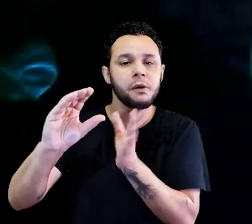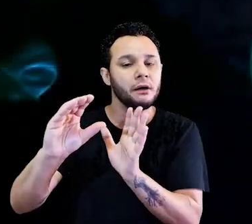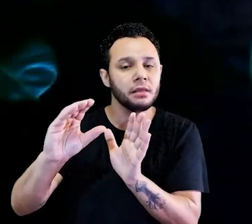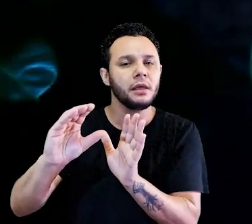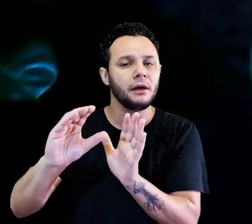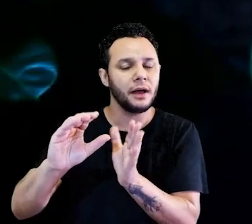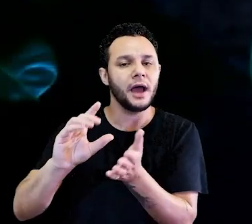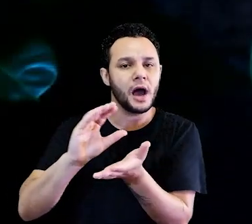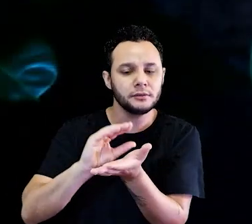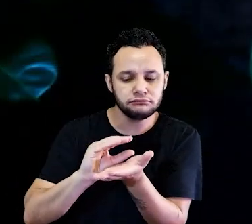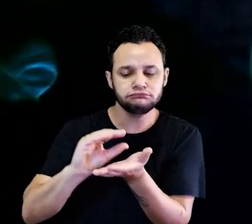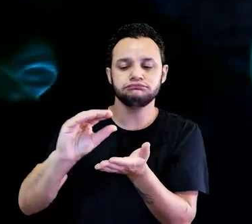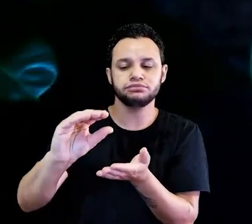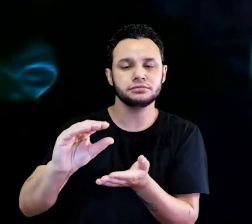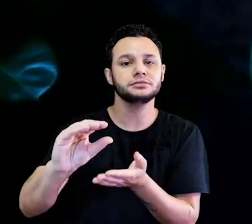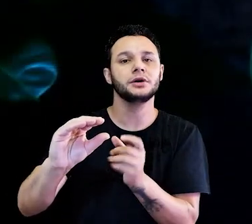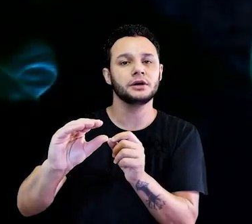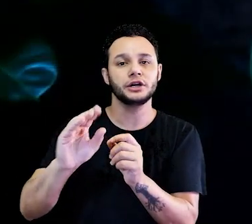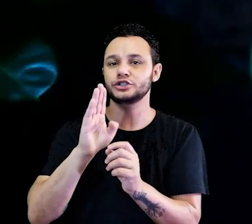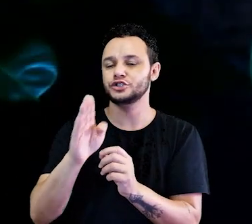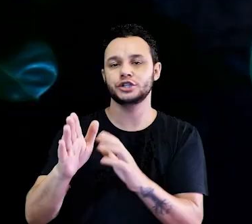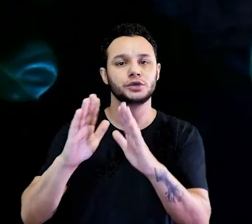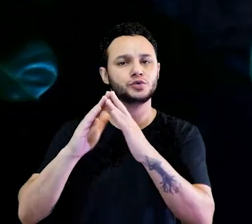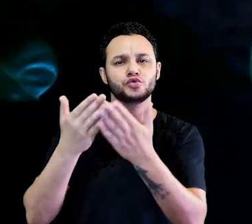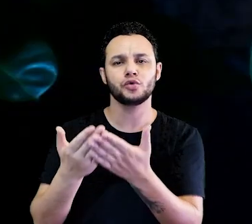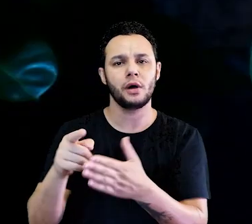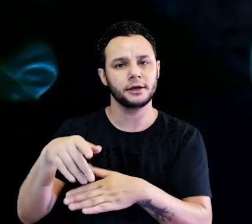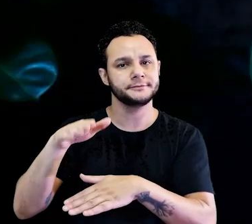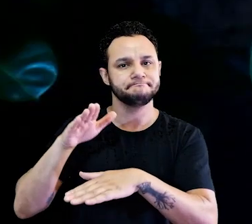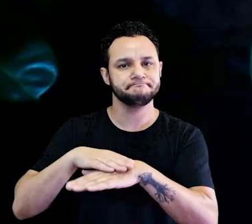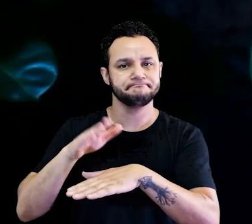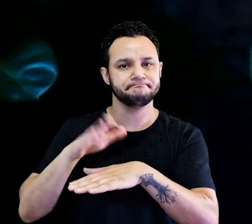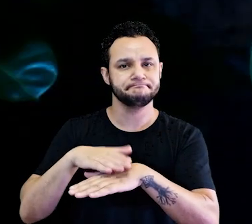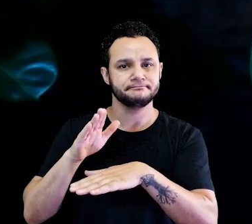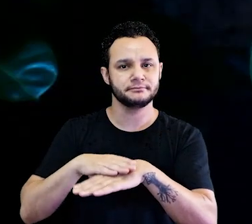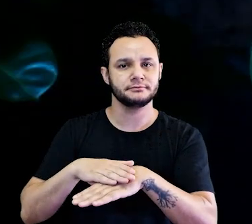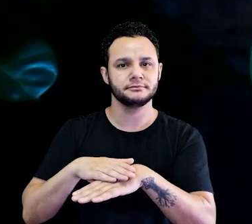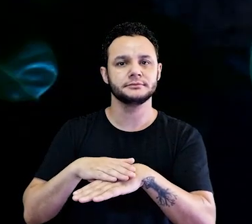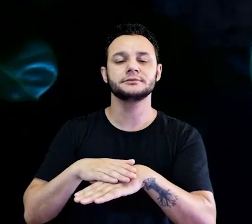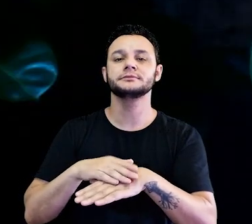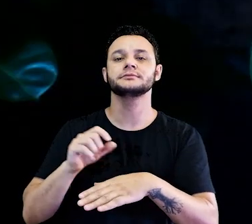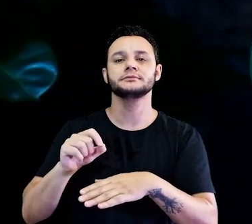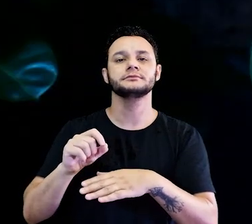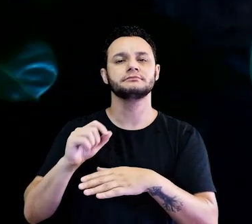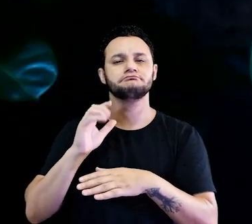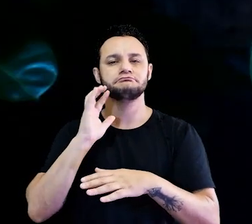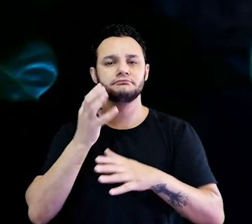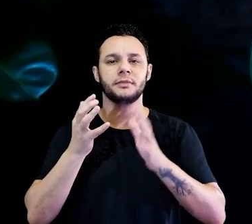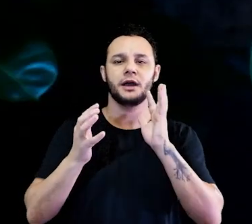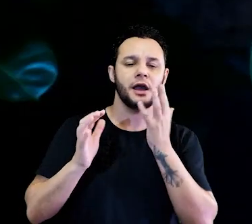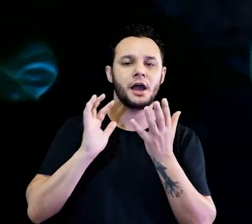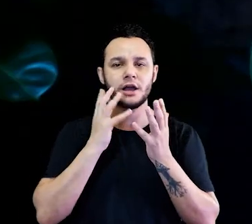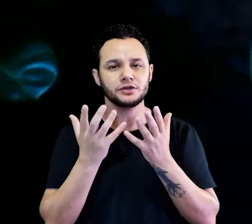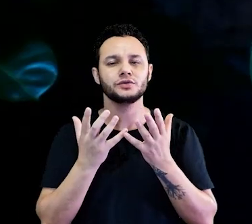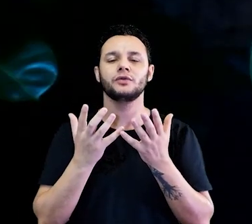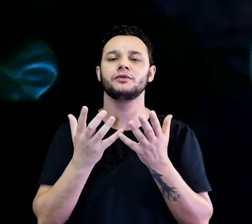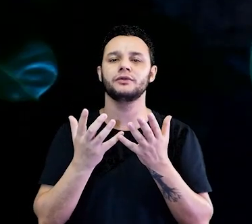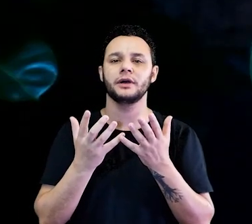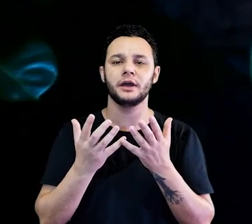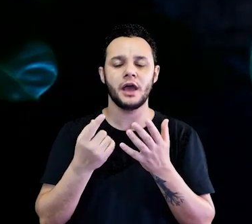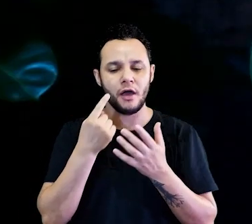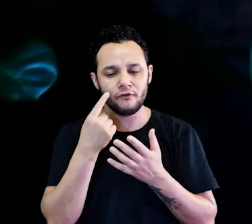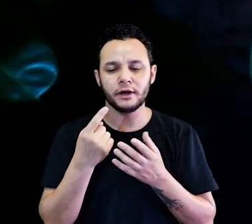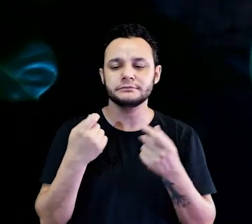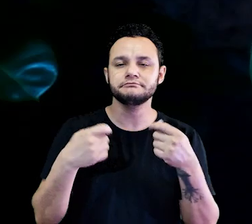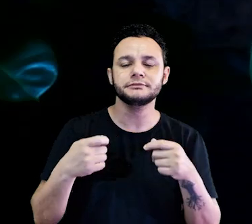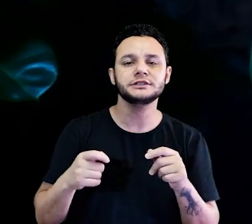vocês sabem, né? Mas ele chega lá diretamente na escola para que a escola consiga, a partir, né, das